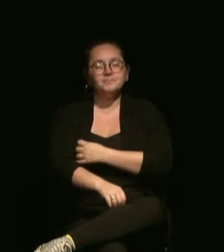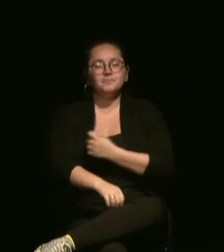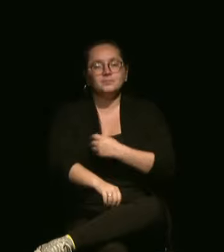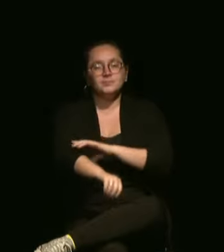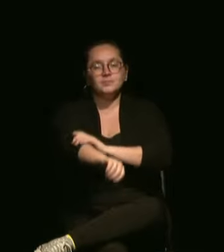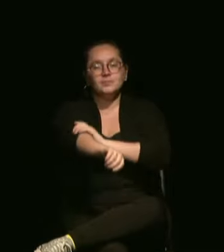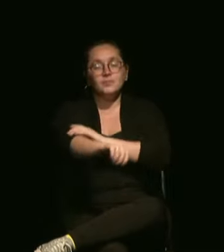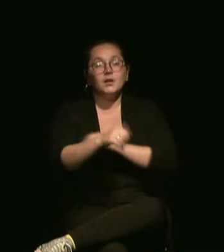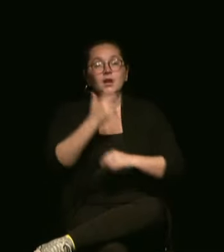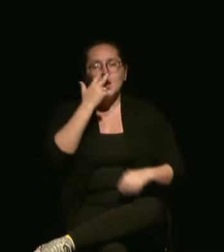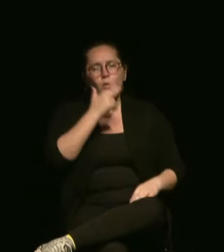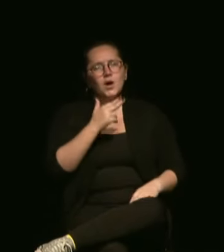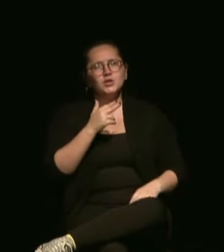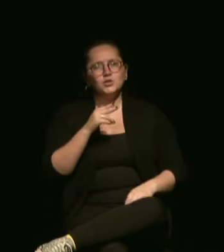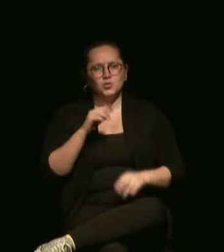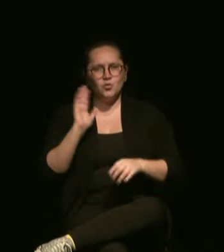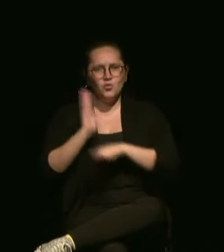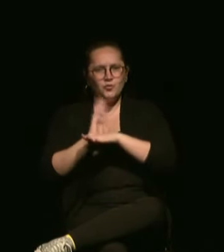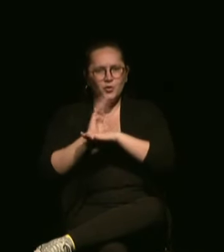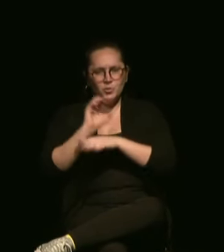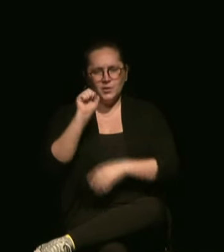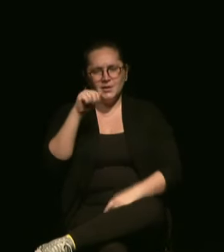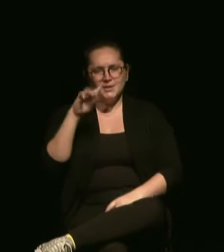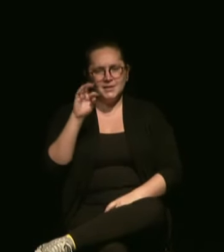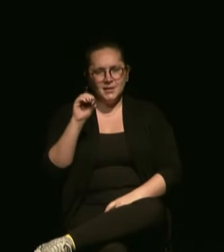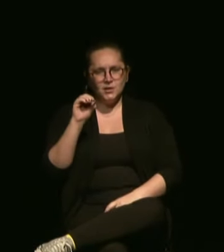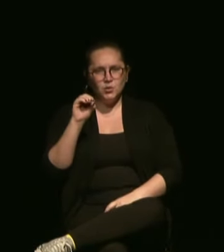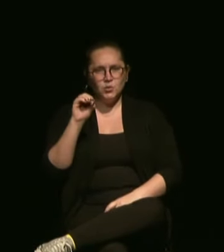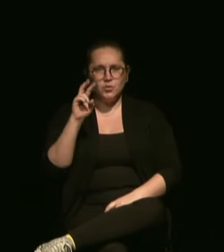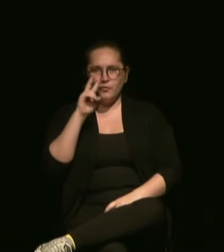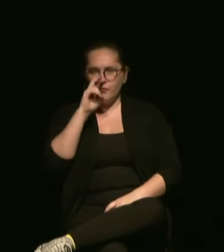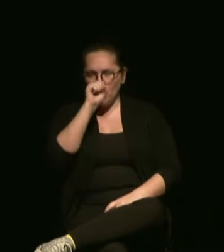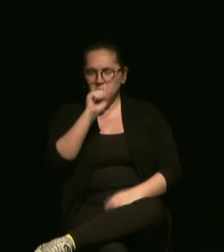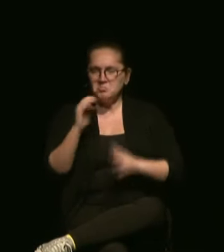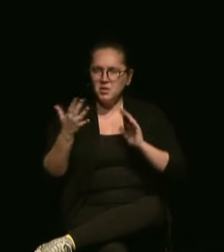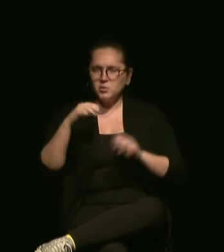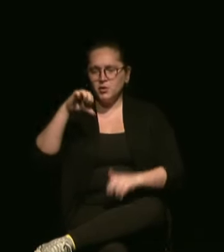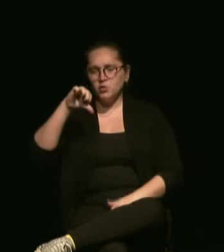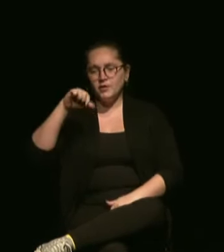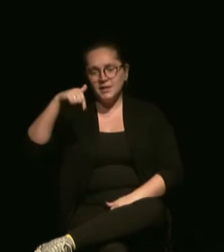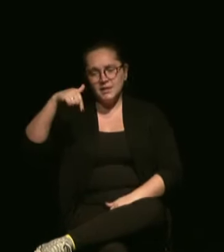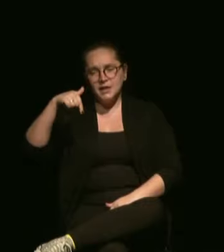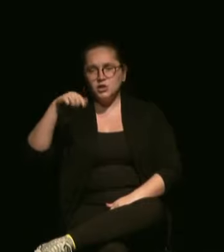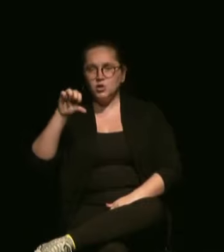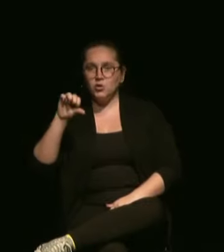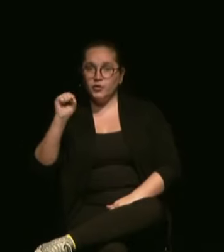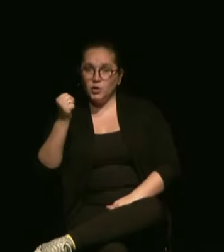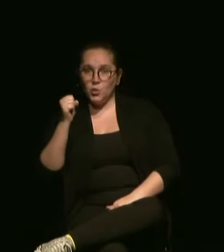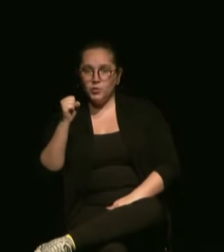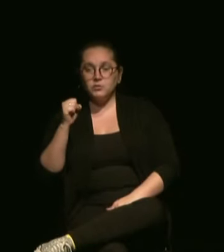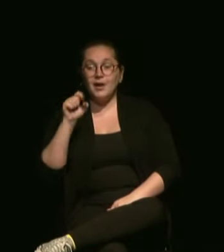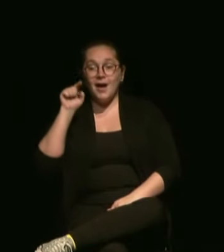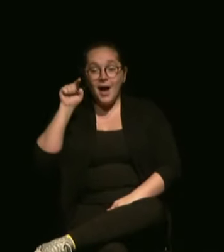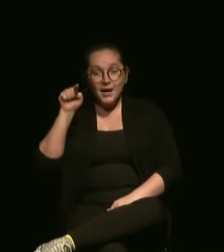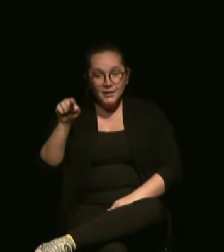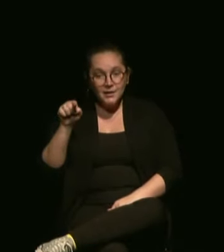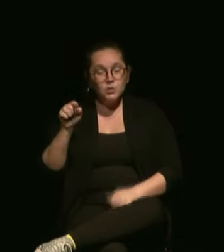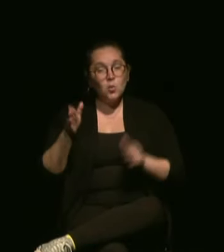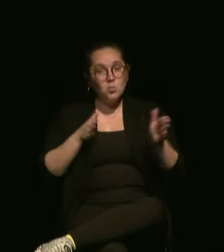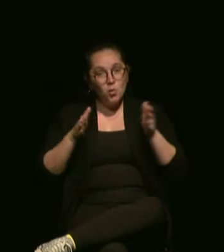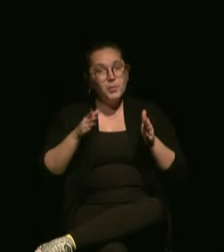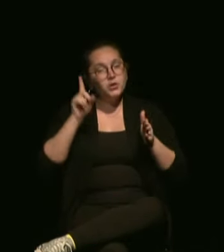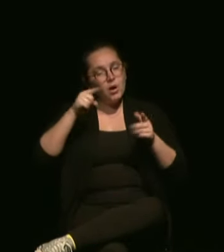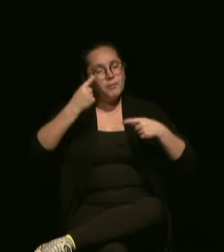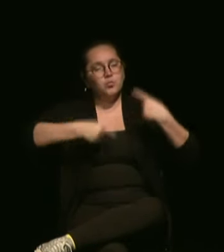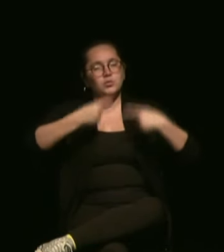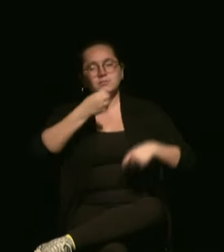eu acho que Santo Forte é de 97 ou 98. Aquilo, naquele momento, era politicamente importante, para dizer, olha, isso